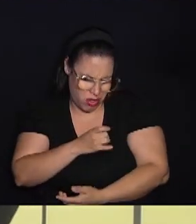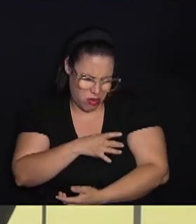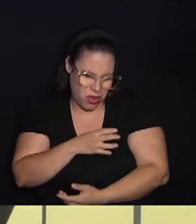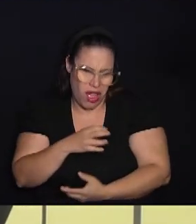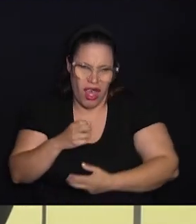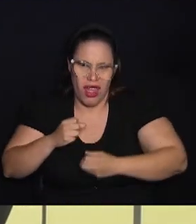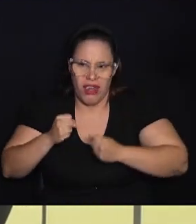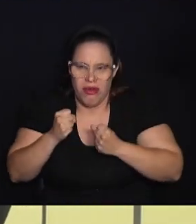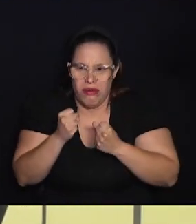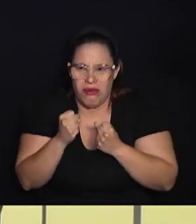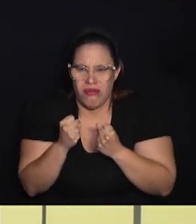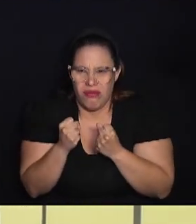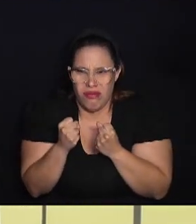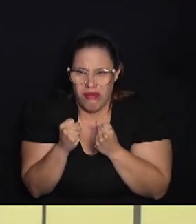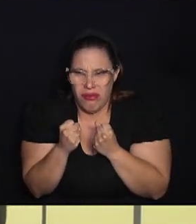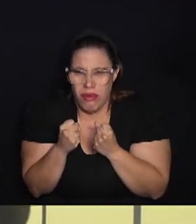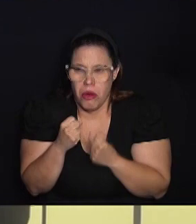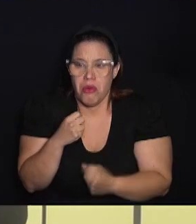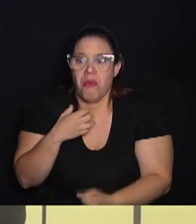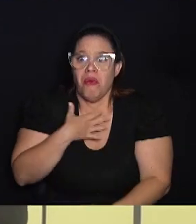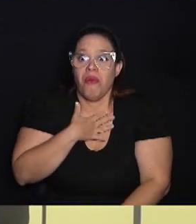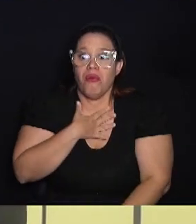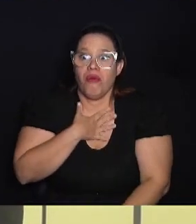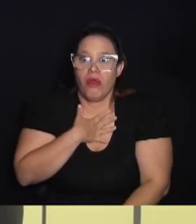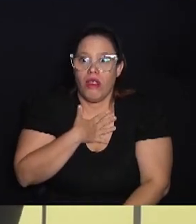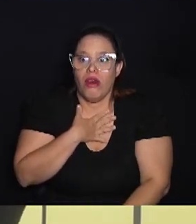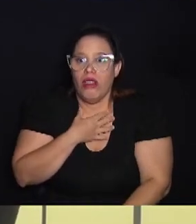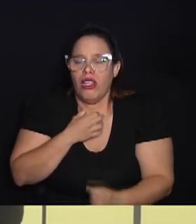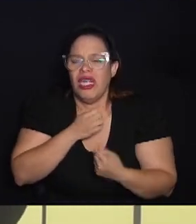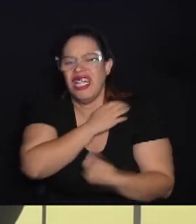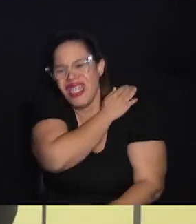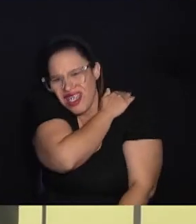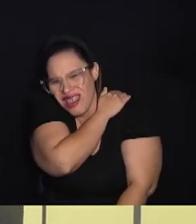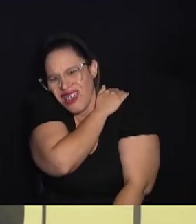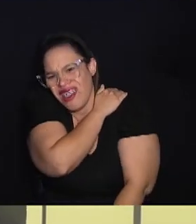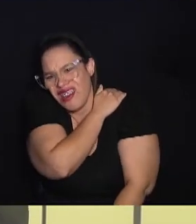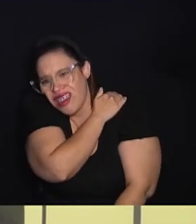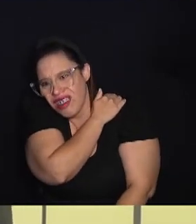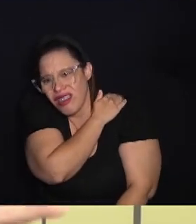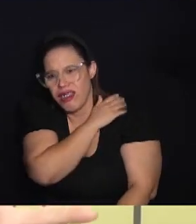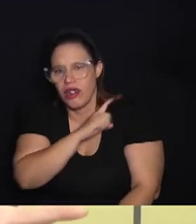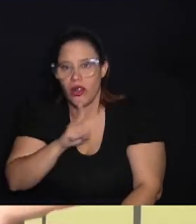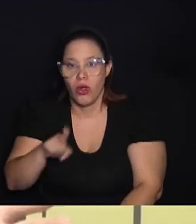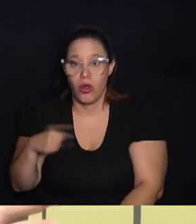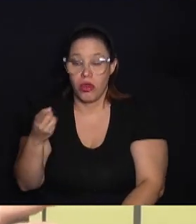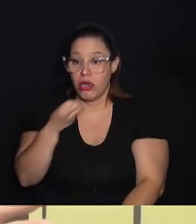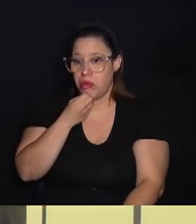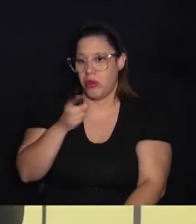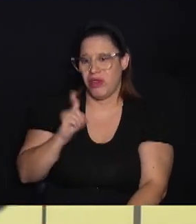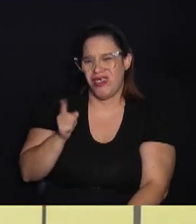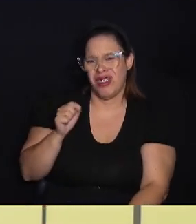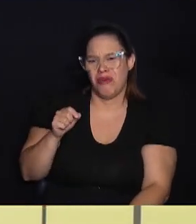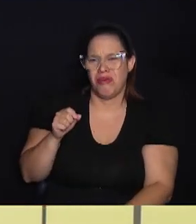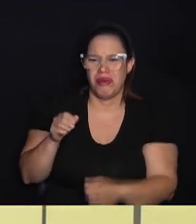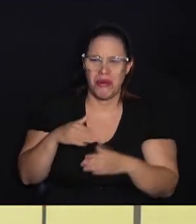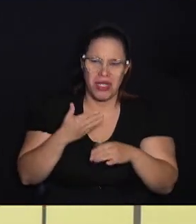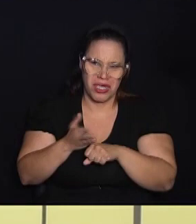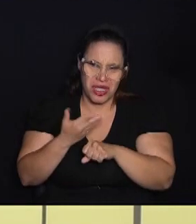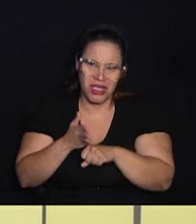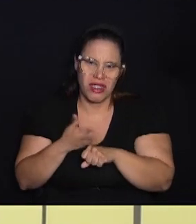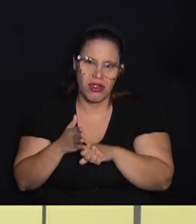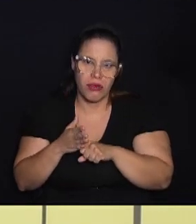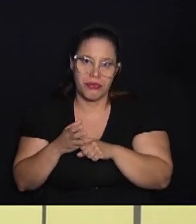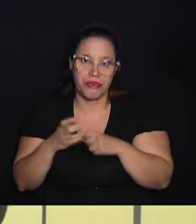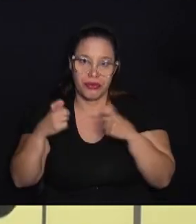contrai minha respiração prende Uhum E E tensiona então isso não é bom para algumas coisas para outras coisas pode is é bom quando a gente tem que se